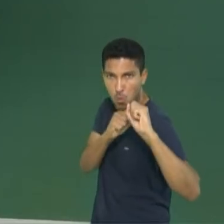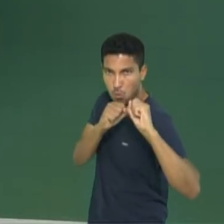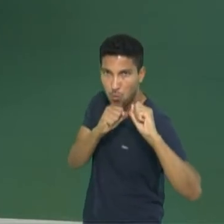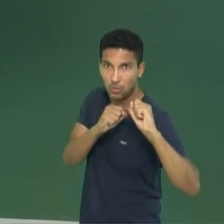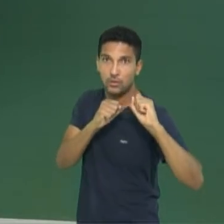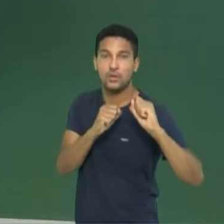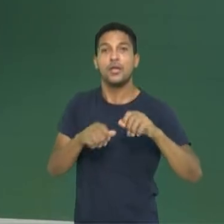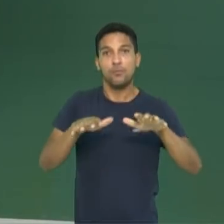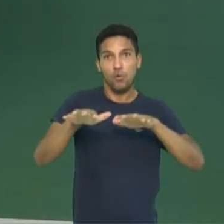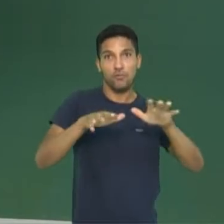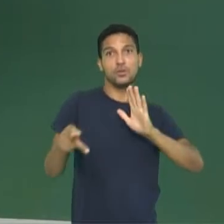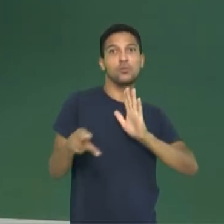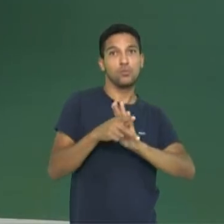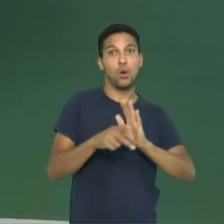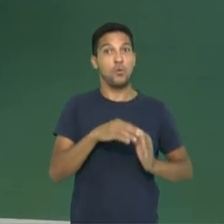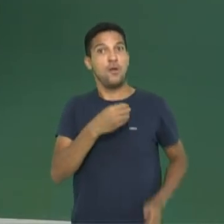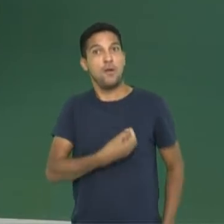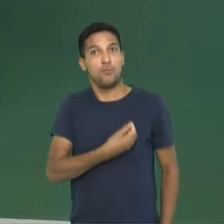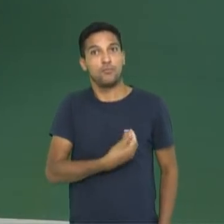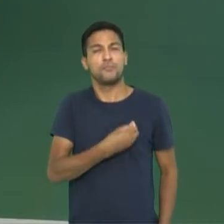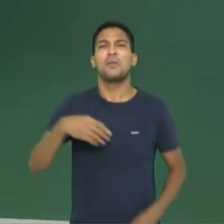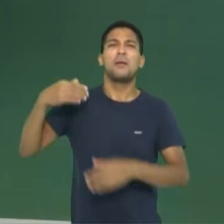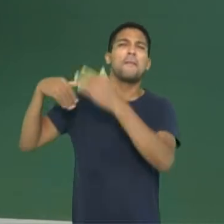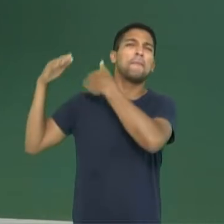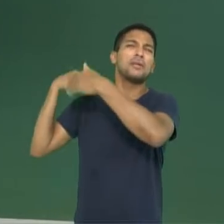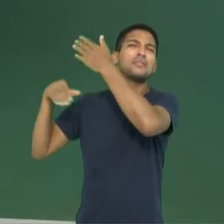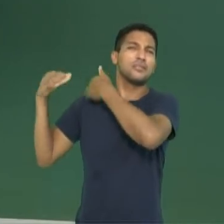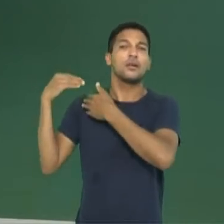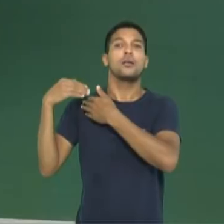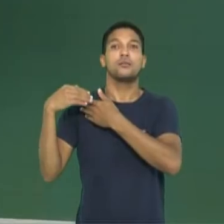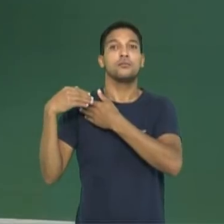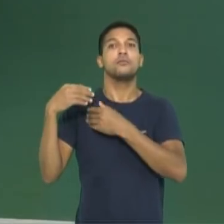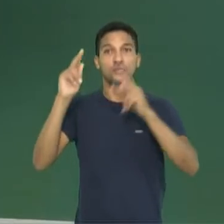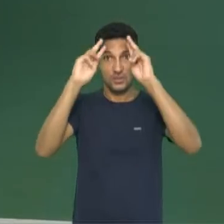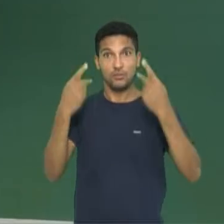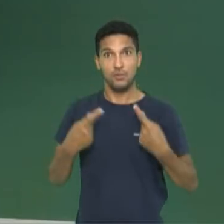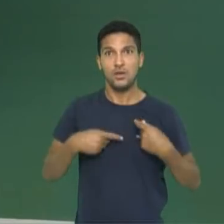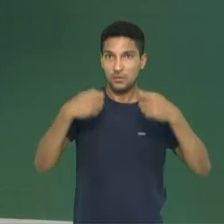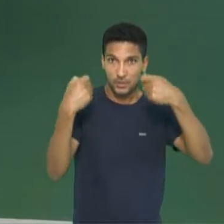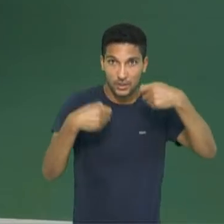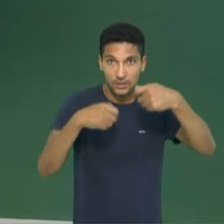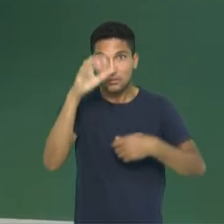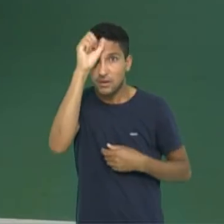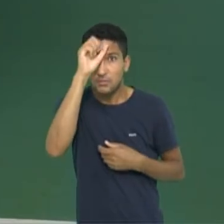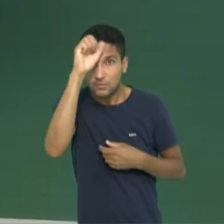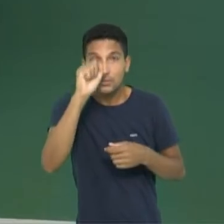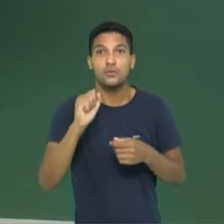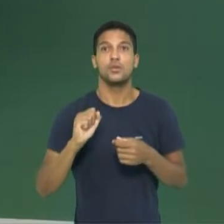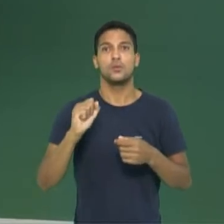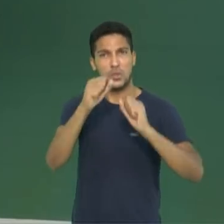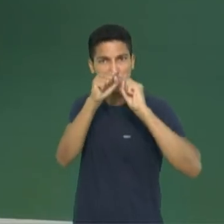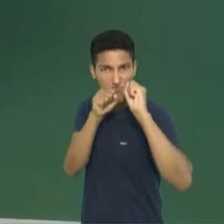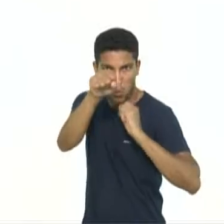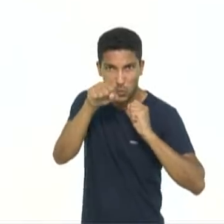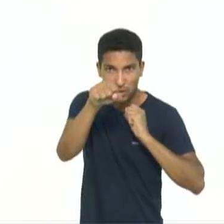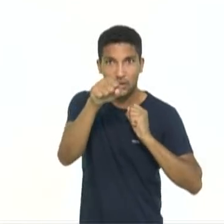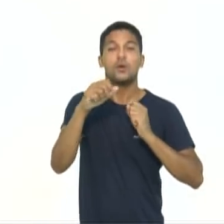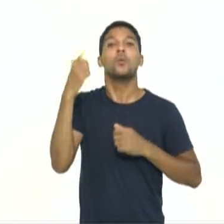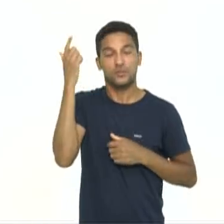nossos antepassados, tá? Então, assim como o atletismo envolvia esses movimentos, as lutas